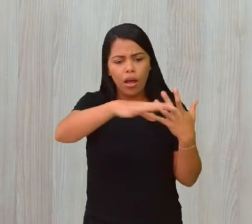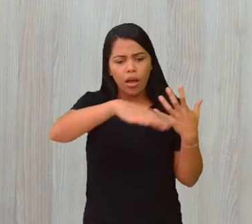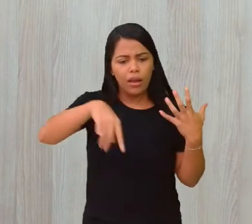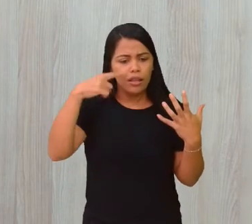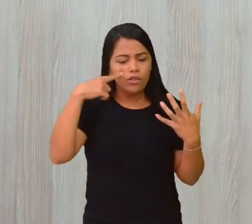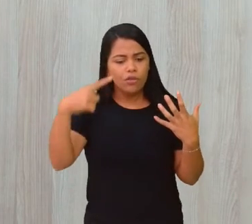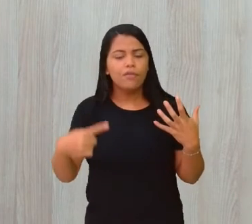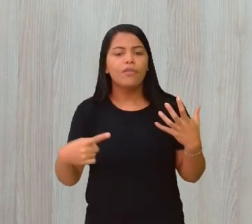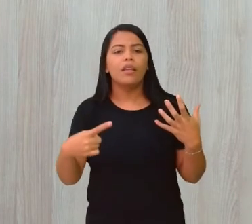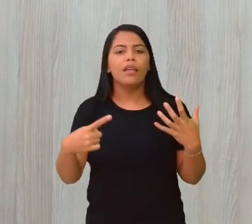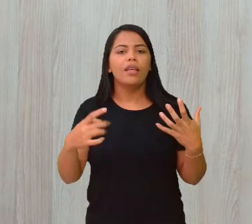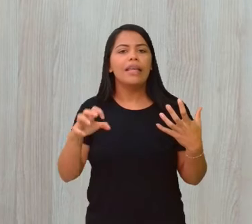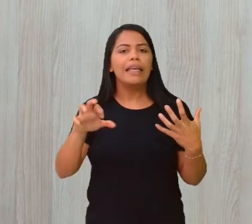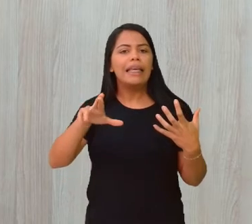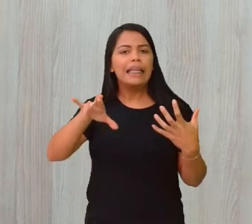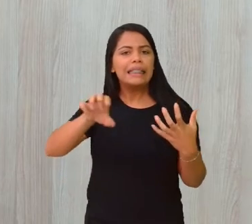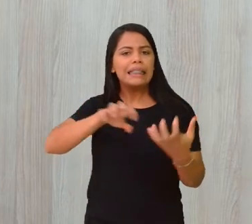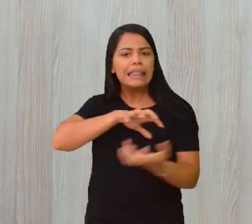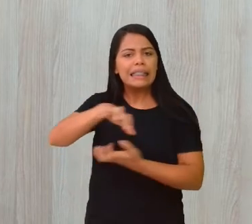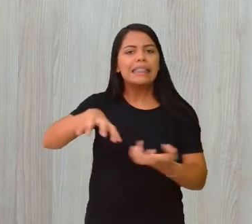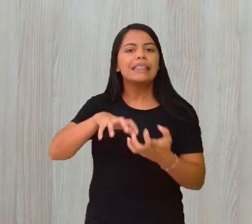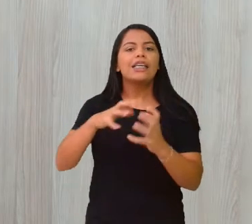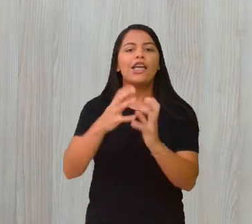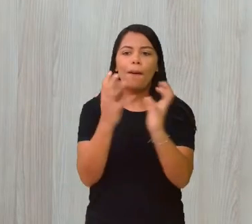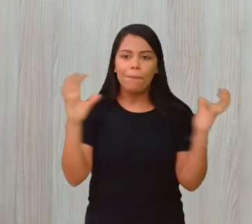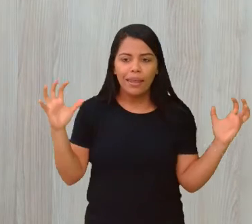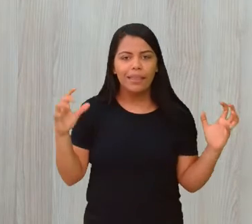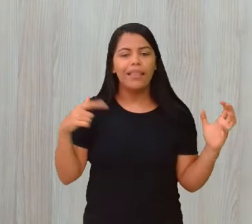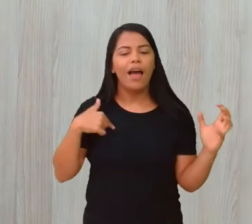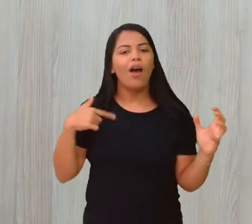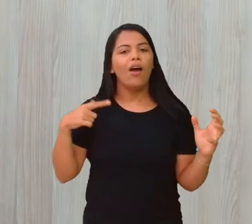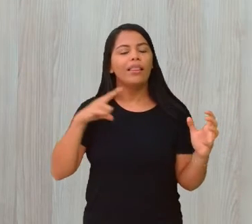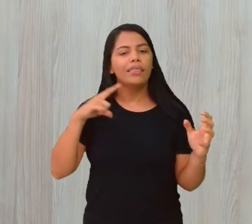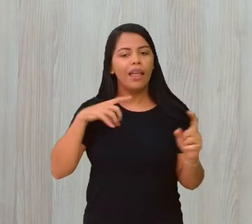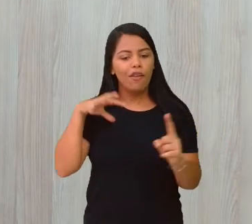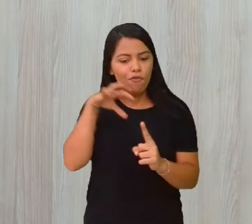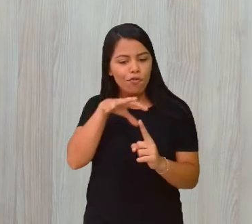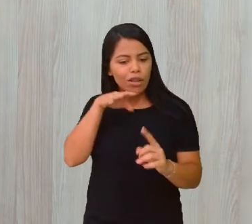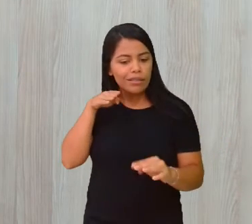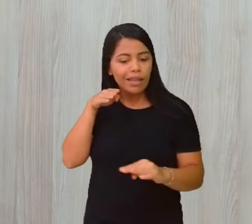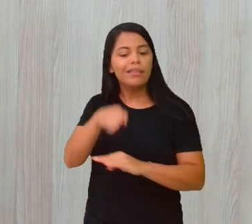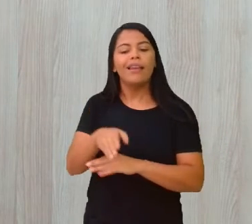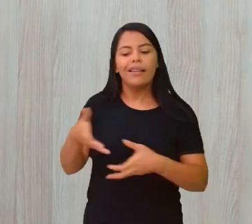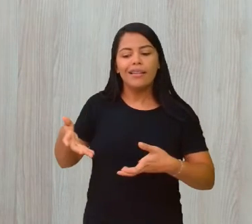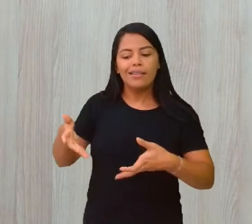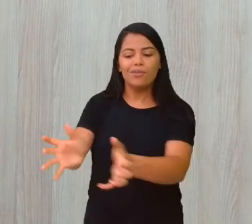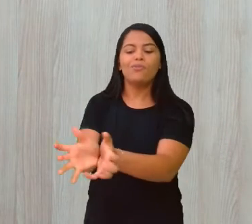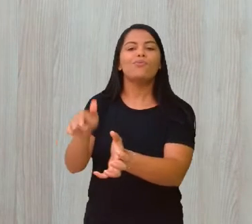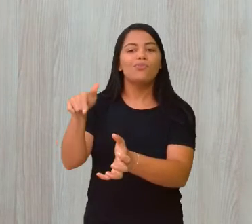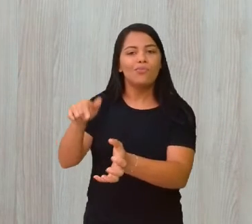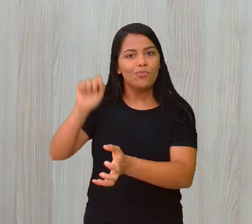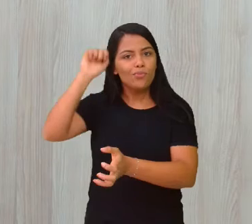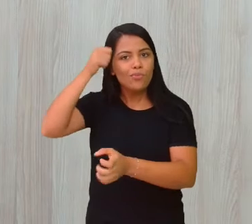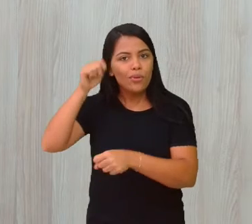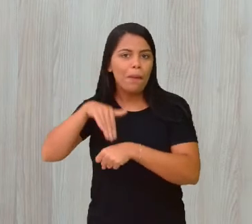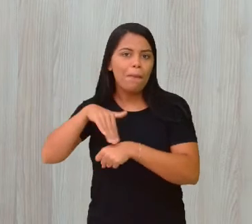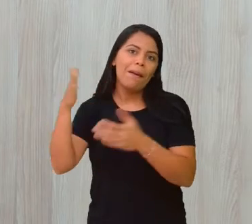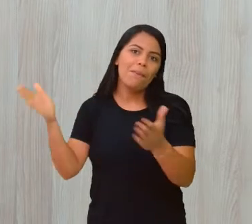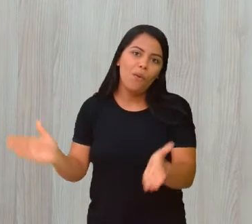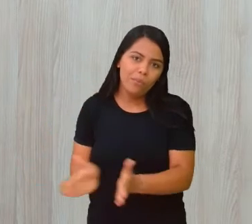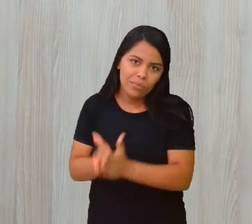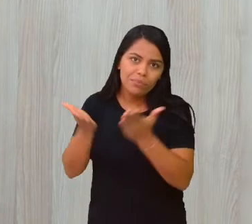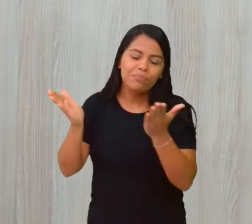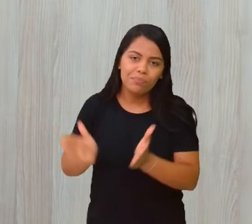crise ambiental, eles sobrecaem, né? Sobretudo a esses grupos sociais que são mais vulneráveis, claro,